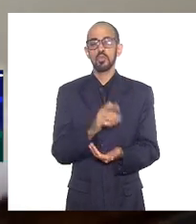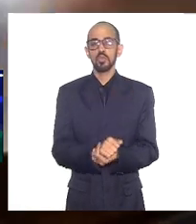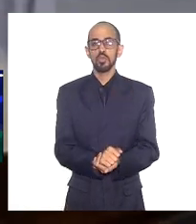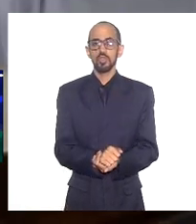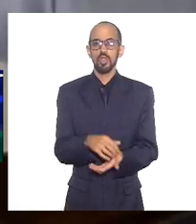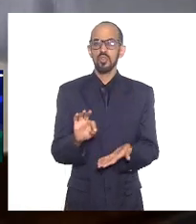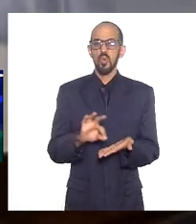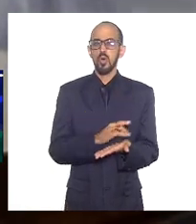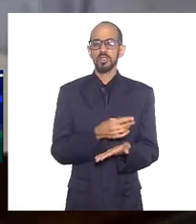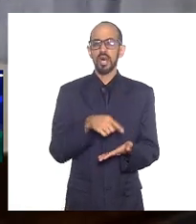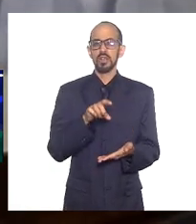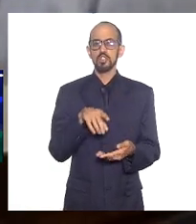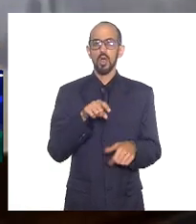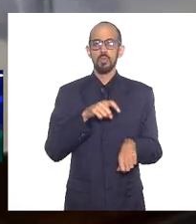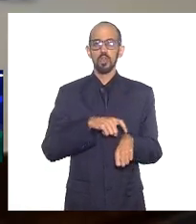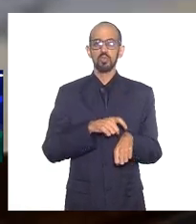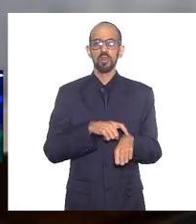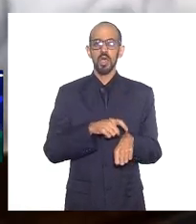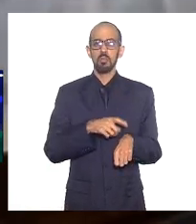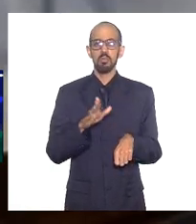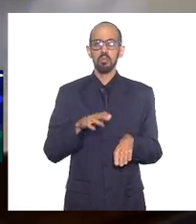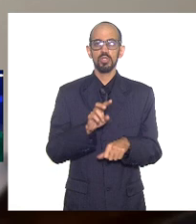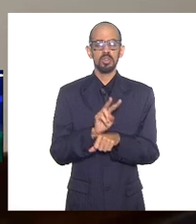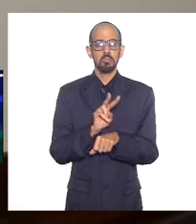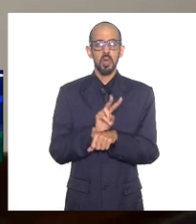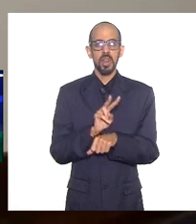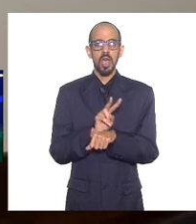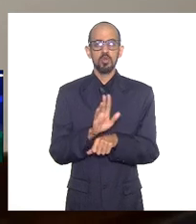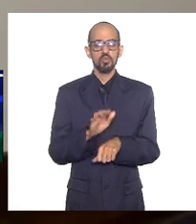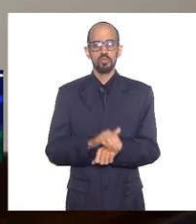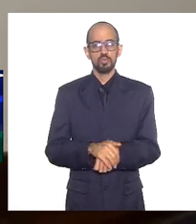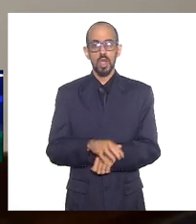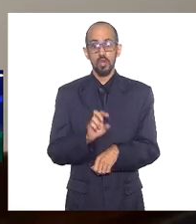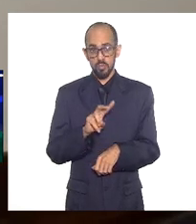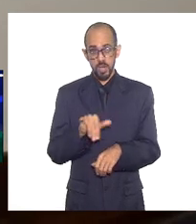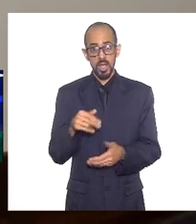professor, um grupo de professores, para atender aquela demanda. É isso que vai